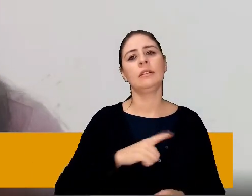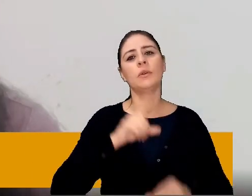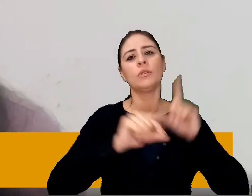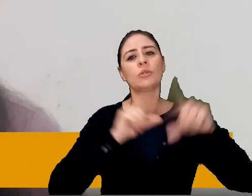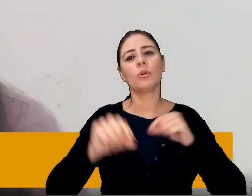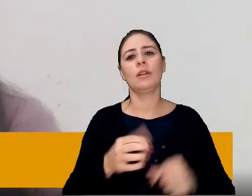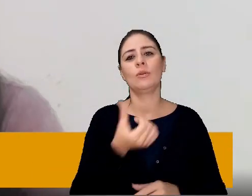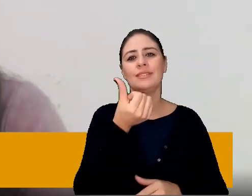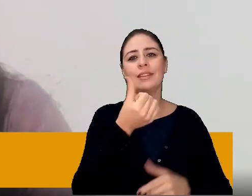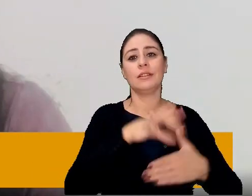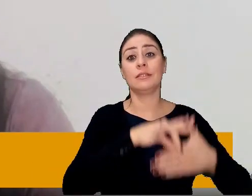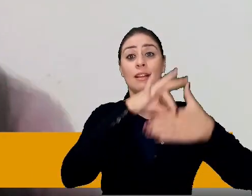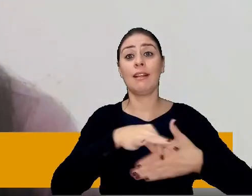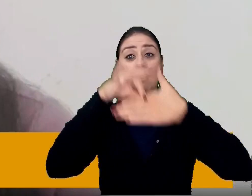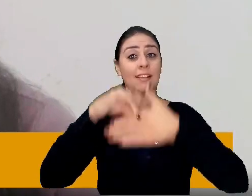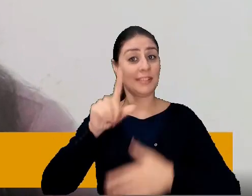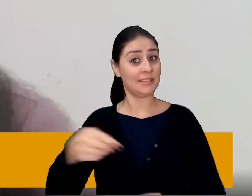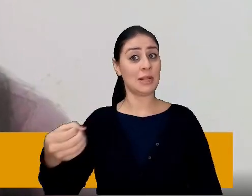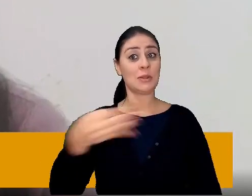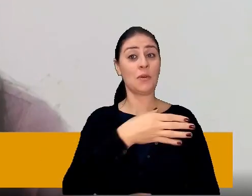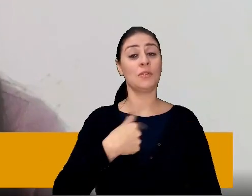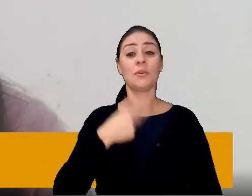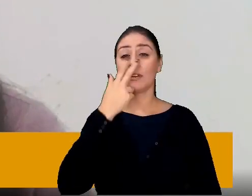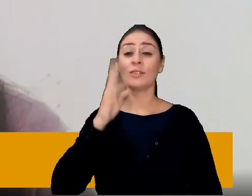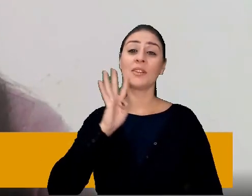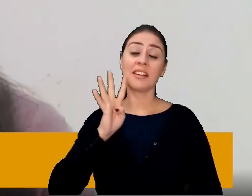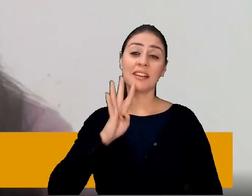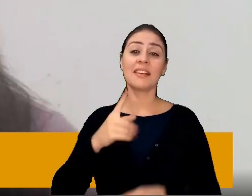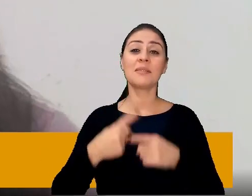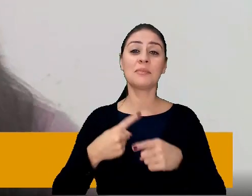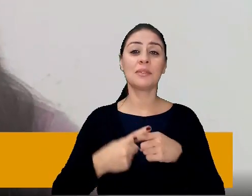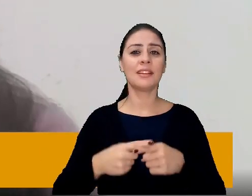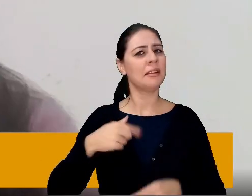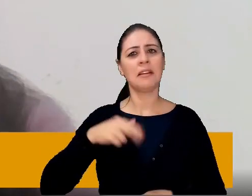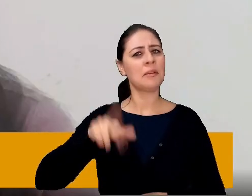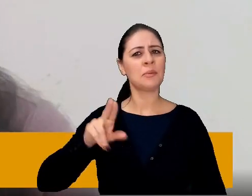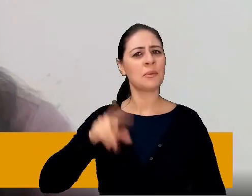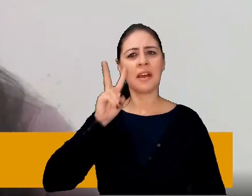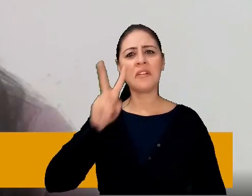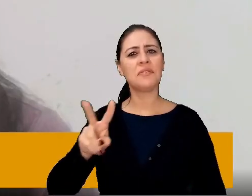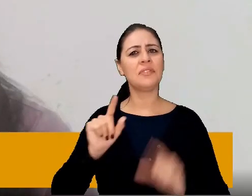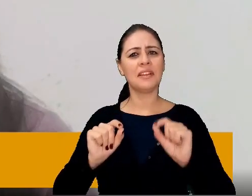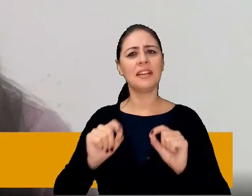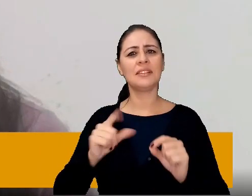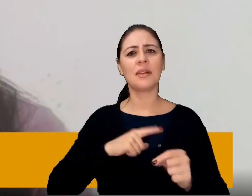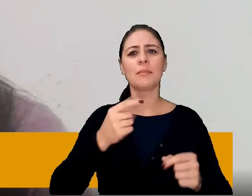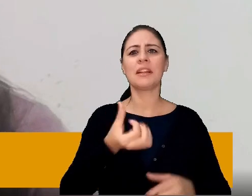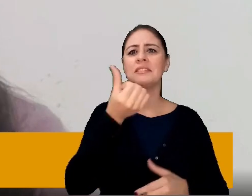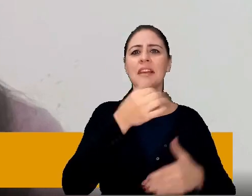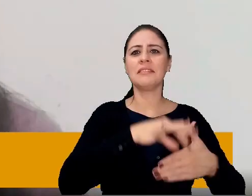afastar esse cacique e eleger uma comissão de 6 lideranças, que é uma coisa inovadora, que eu acho muito legal isso,